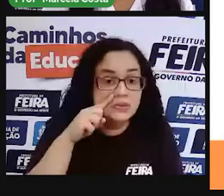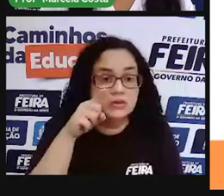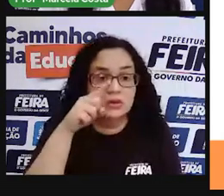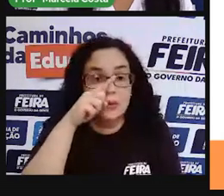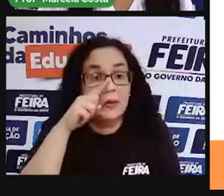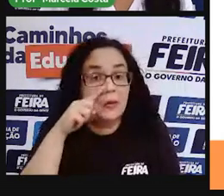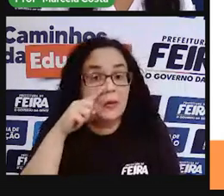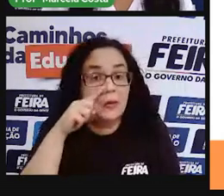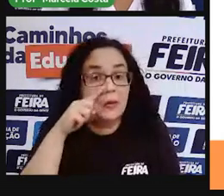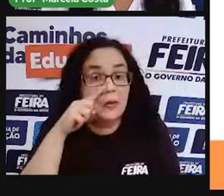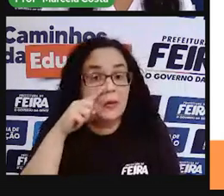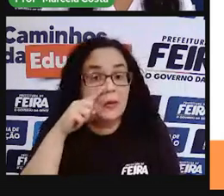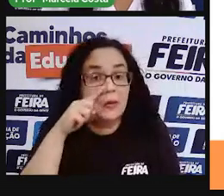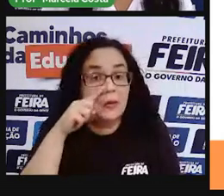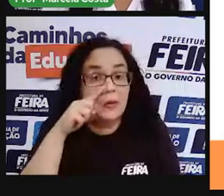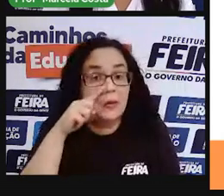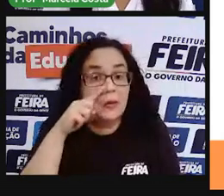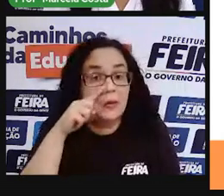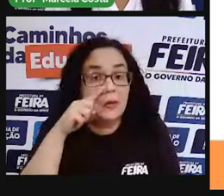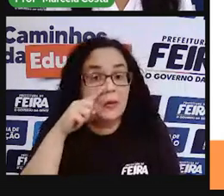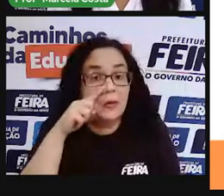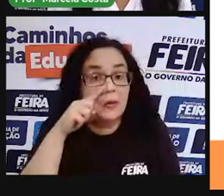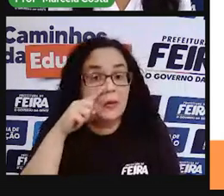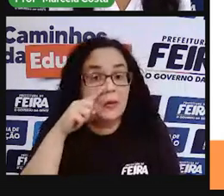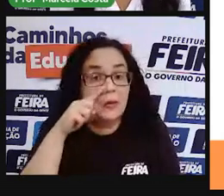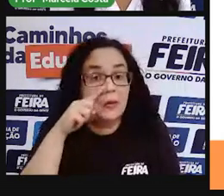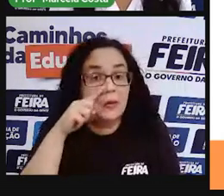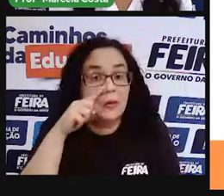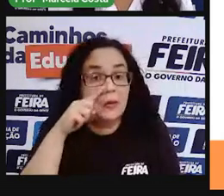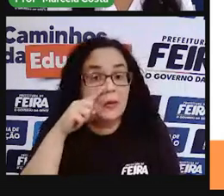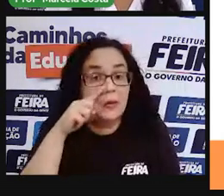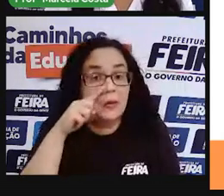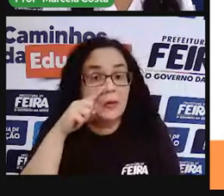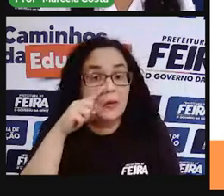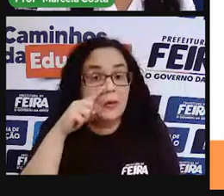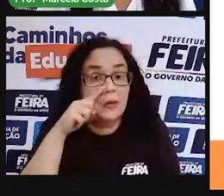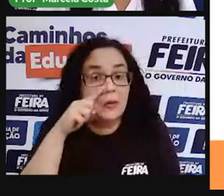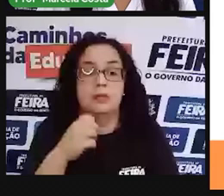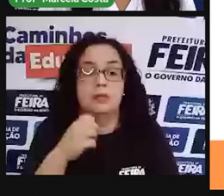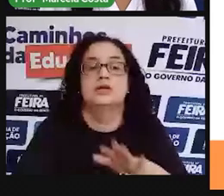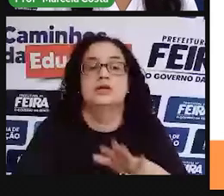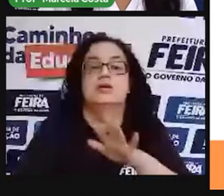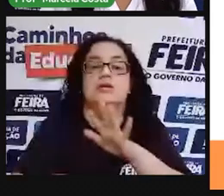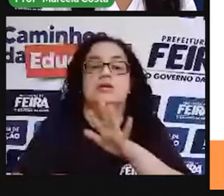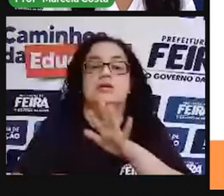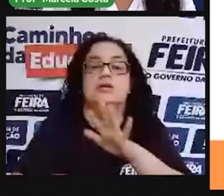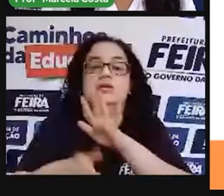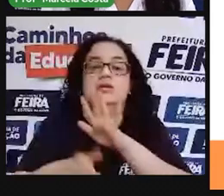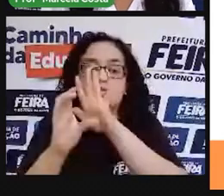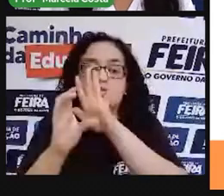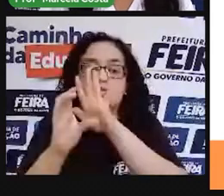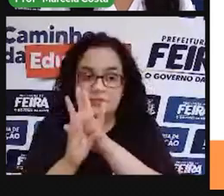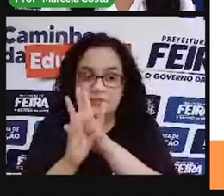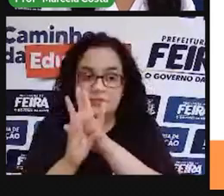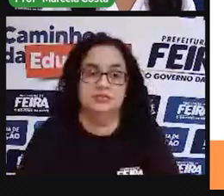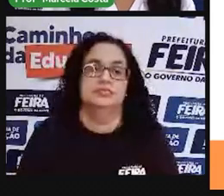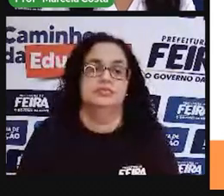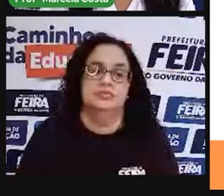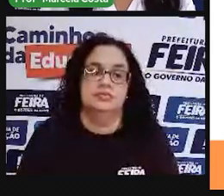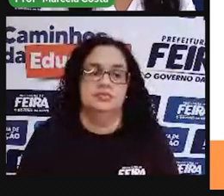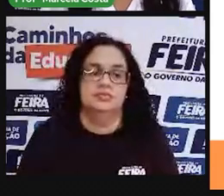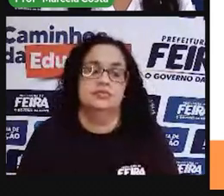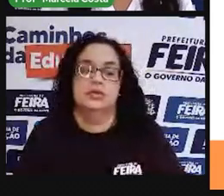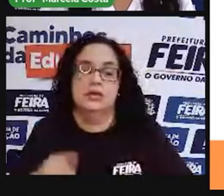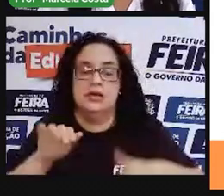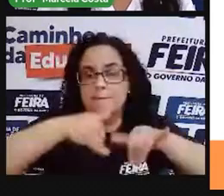o símbolo de perigo. Esse símbolo significa que aquele